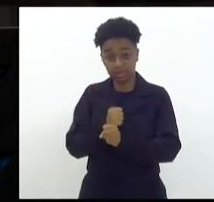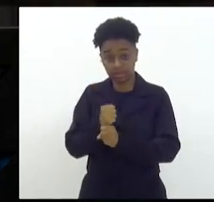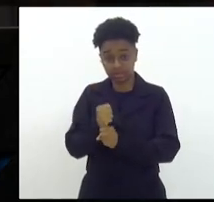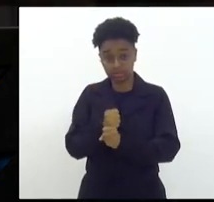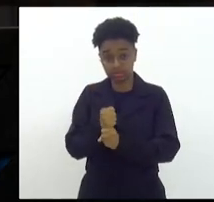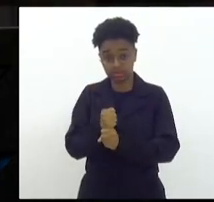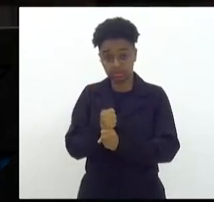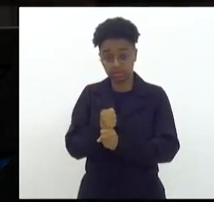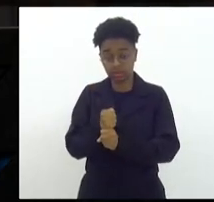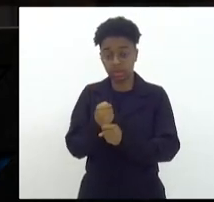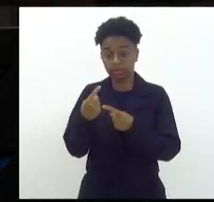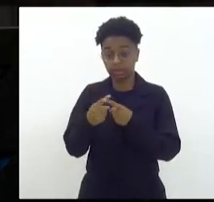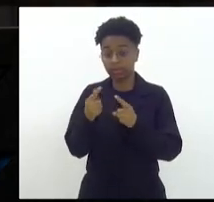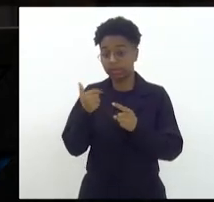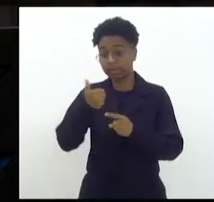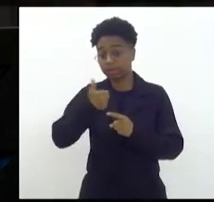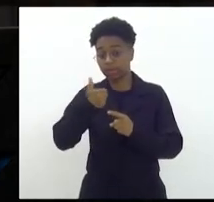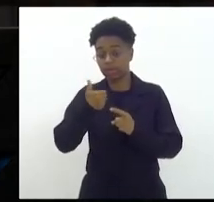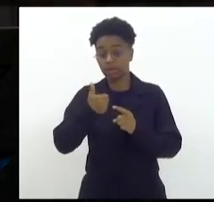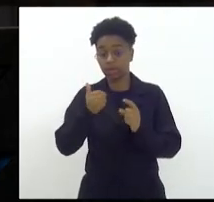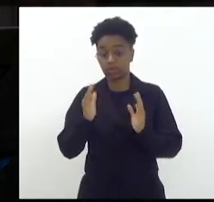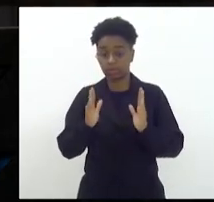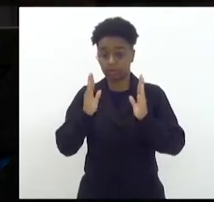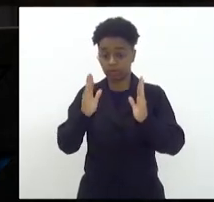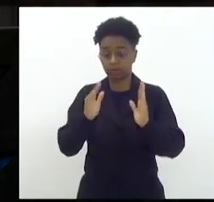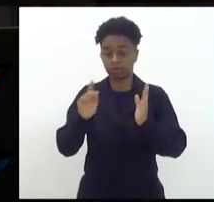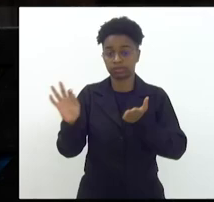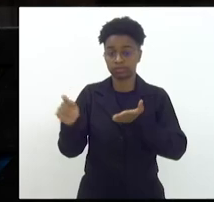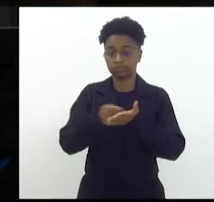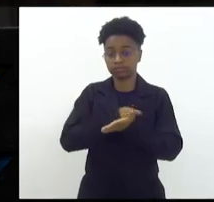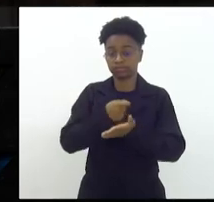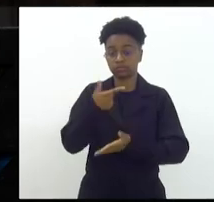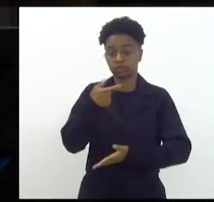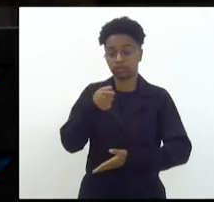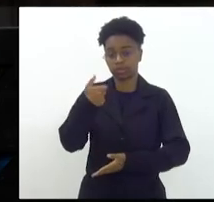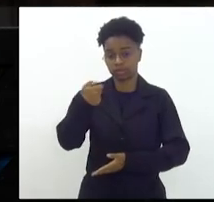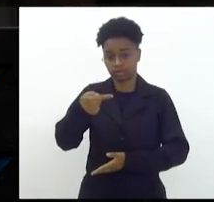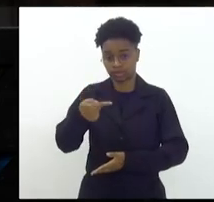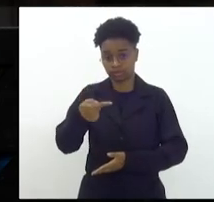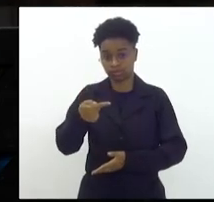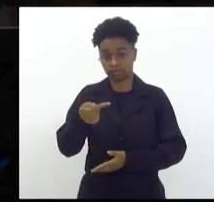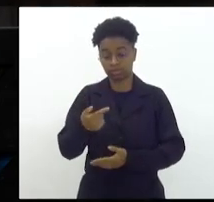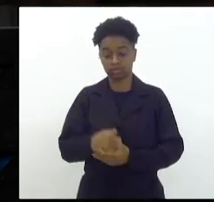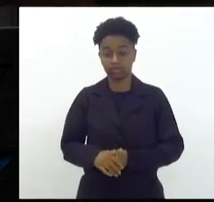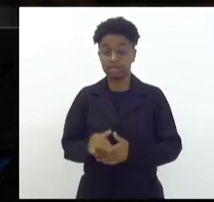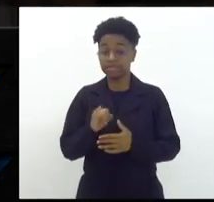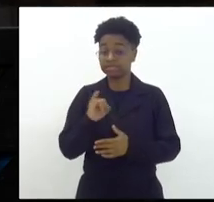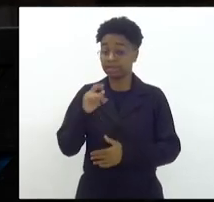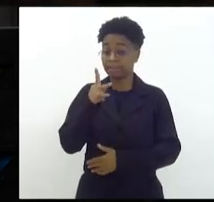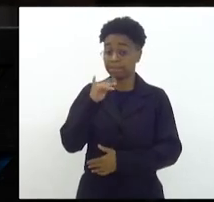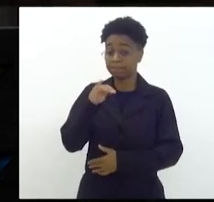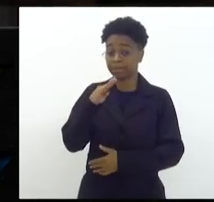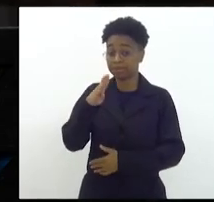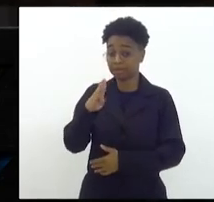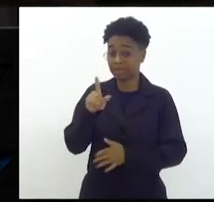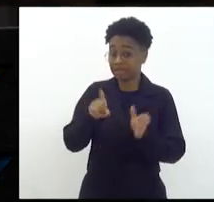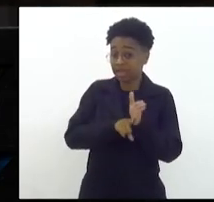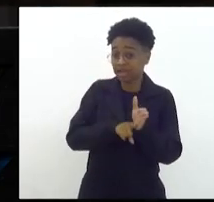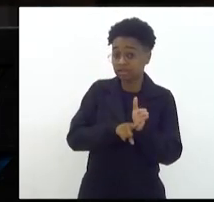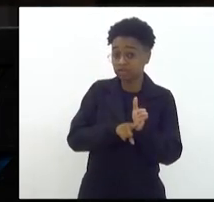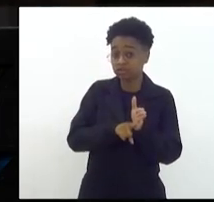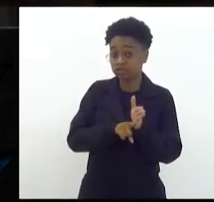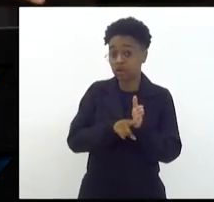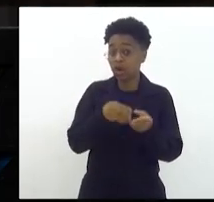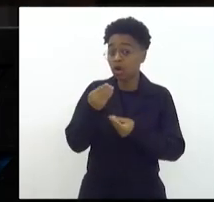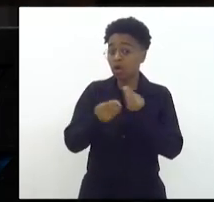anos porque o primeiro regime fascinado em 2017 se é o nosso PIB foi negativo como